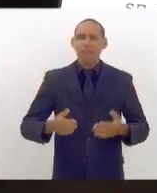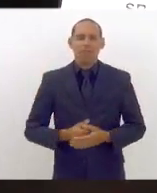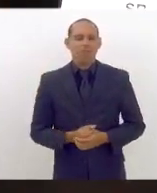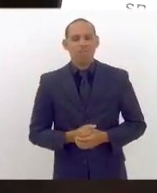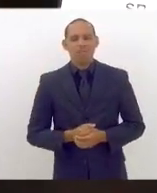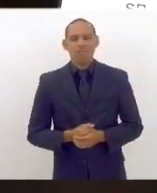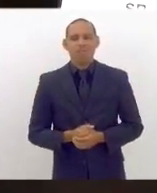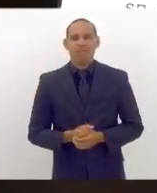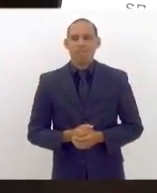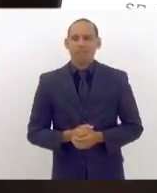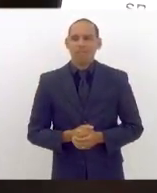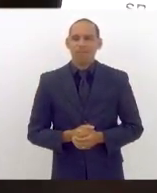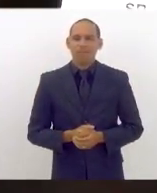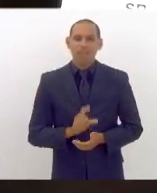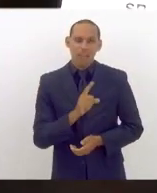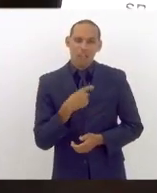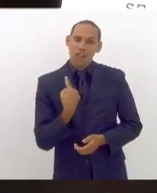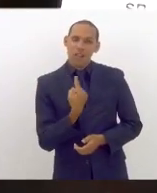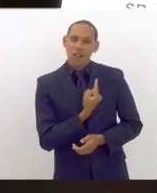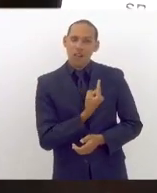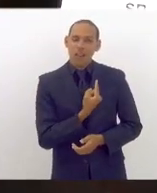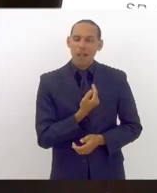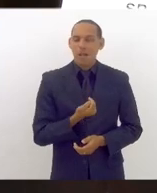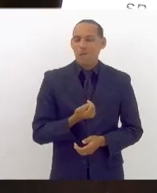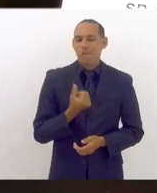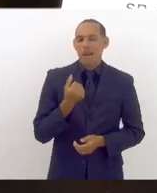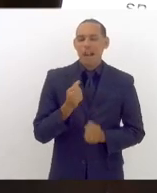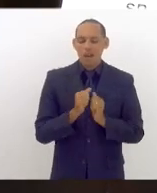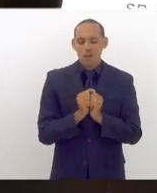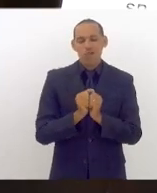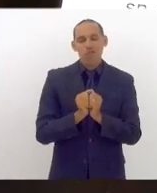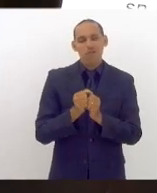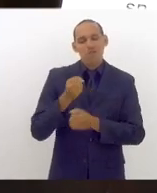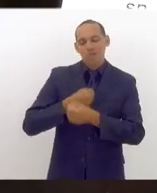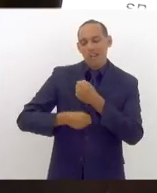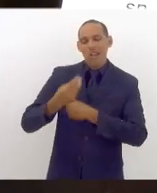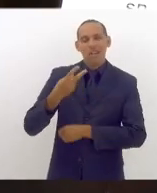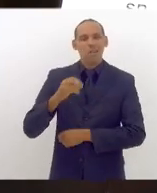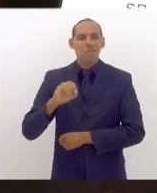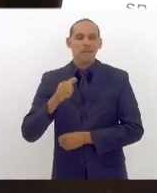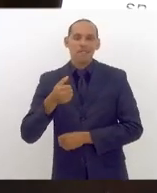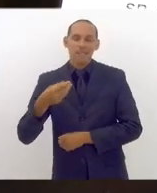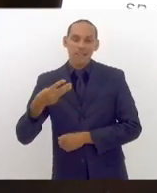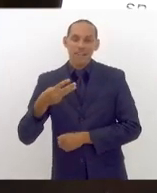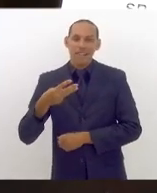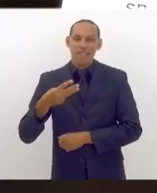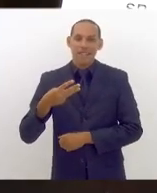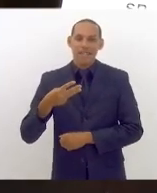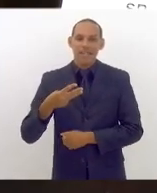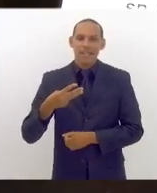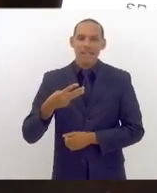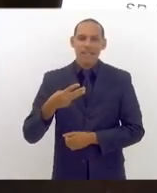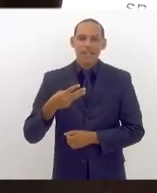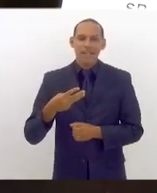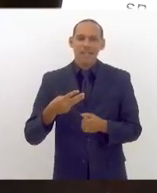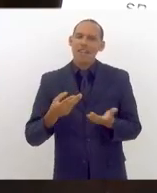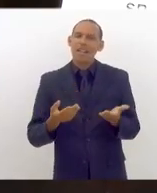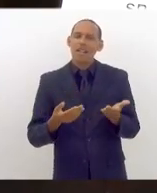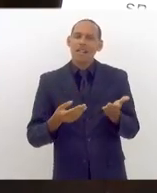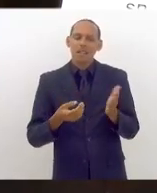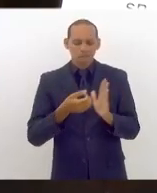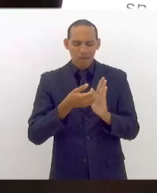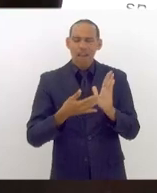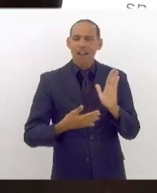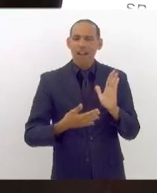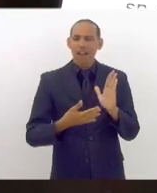eu a gente quase se cruzou em 2013 quando saiu uma matéria no momento muito difícil da